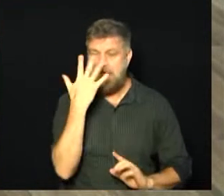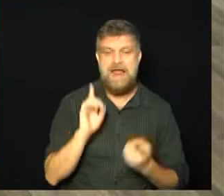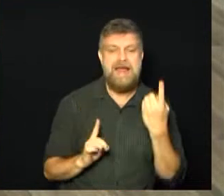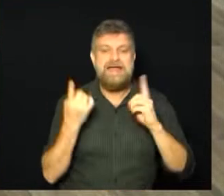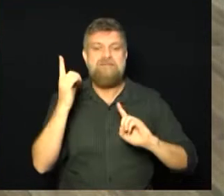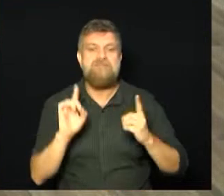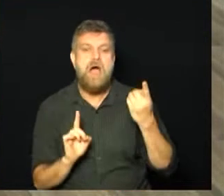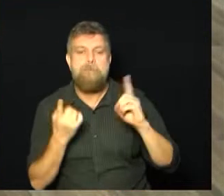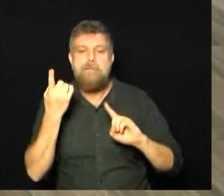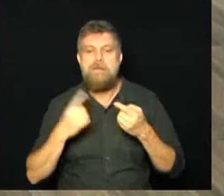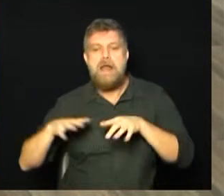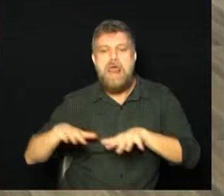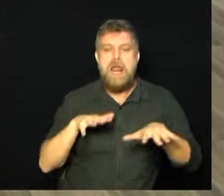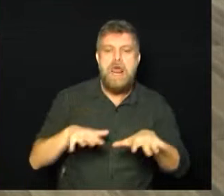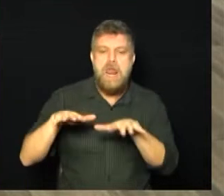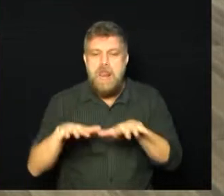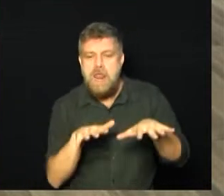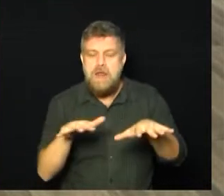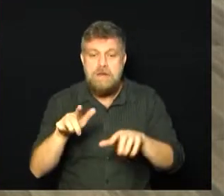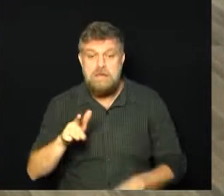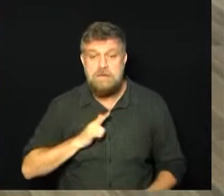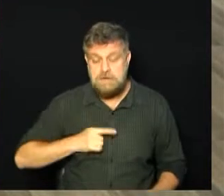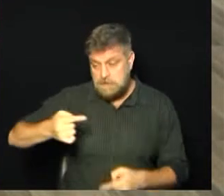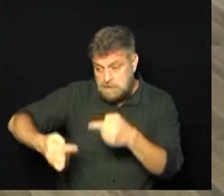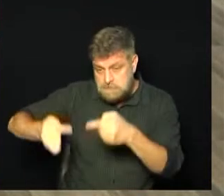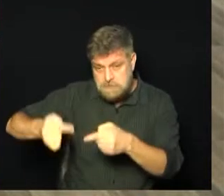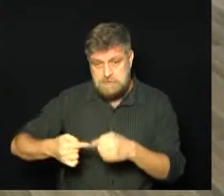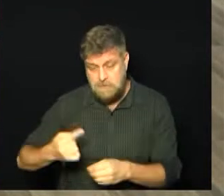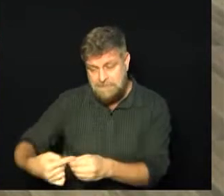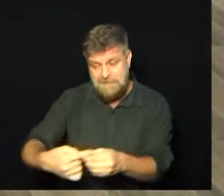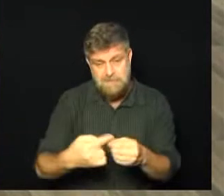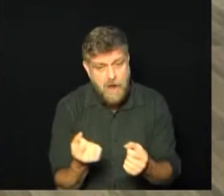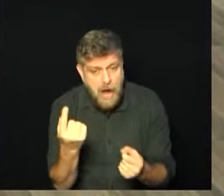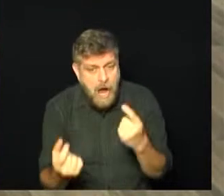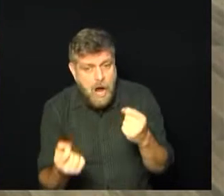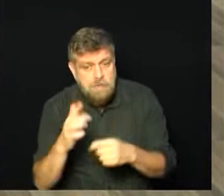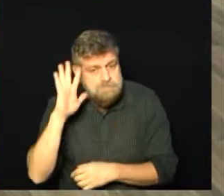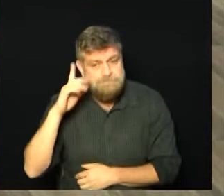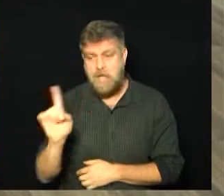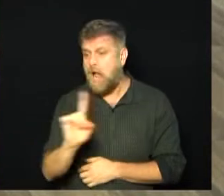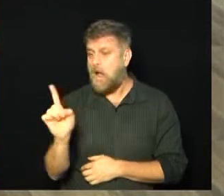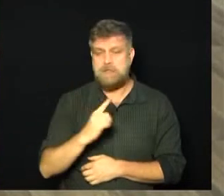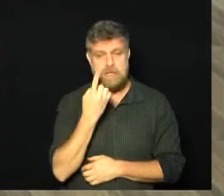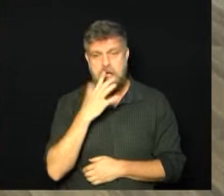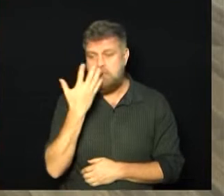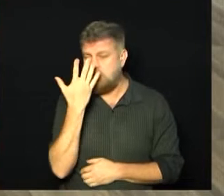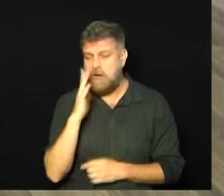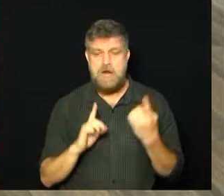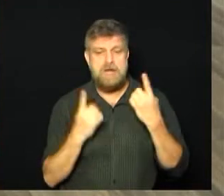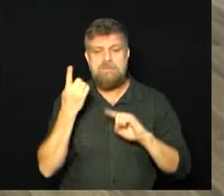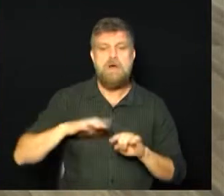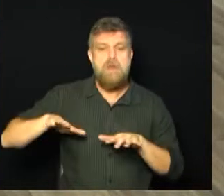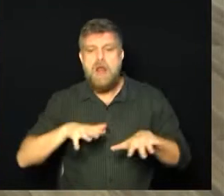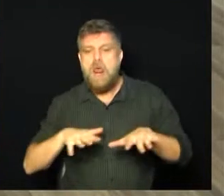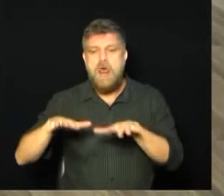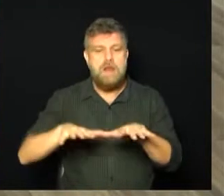uma discussão, inclusive, em relação a esses eventos. Alguns municípios já decidiram que não vão realizar o carnaval nessas